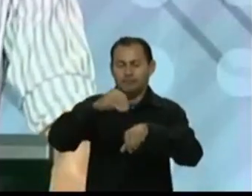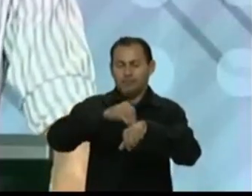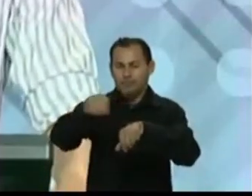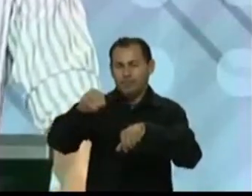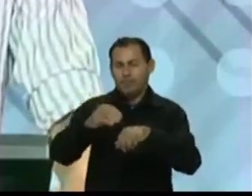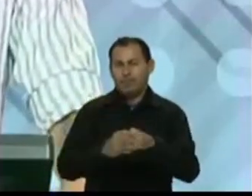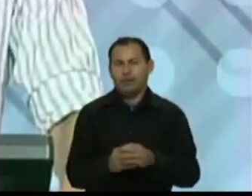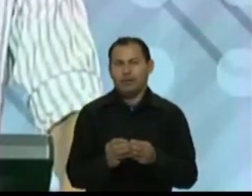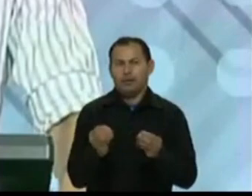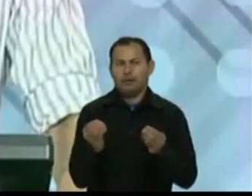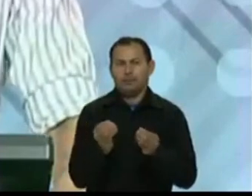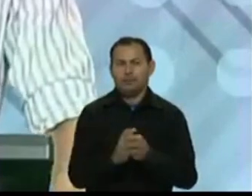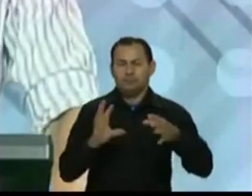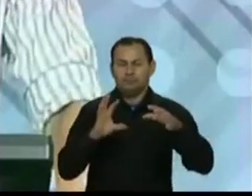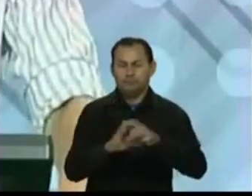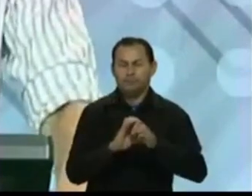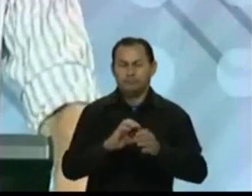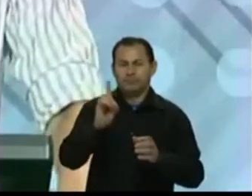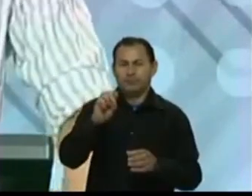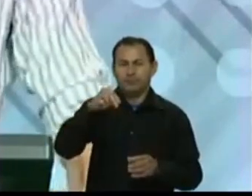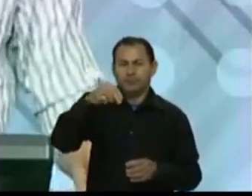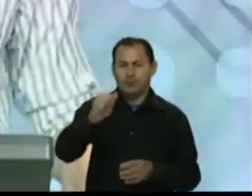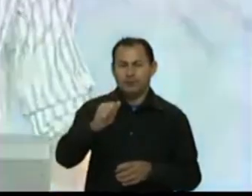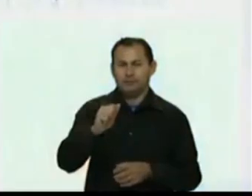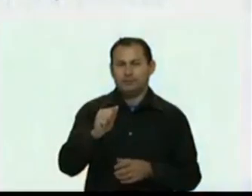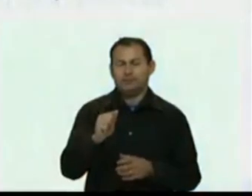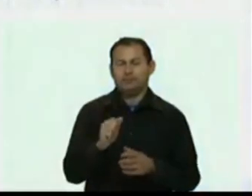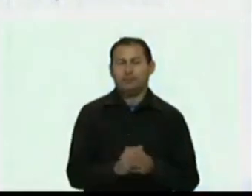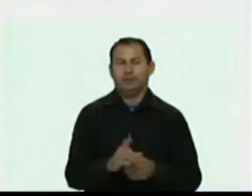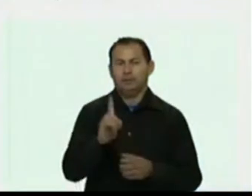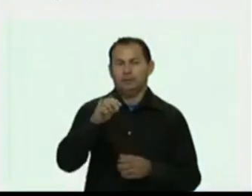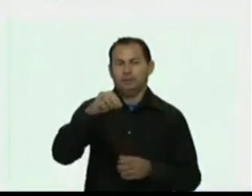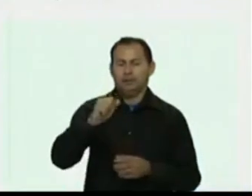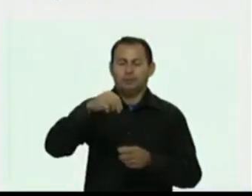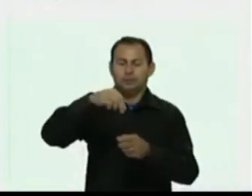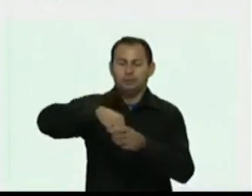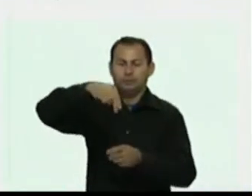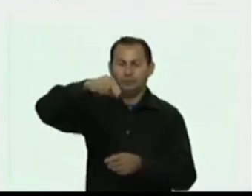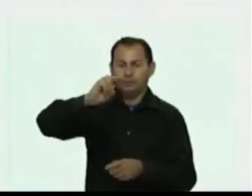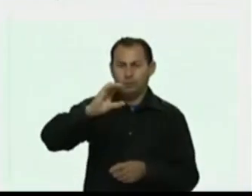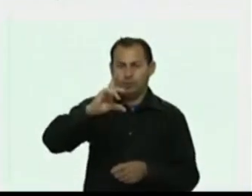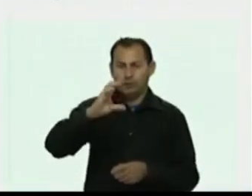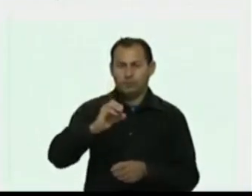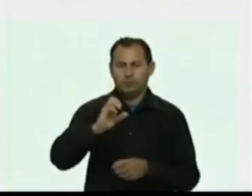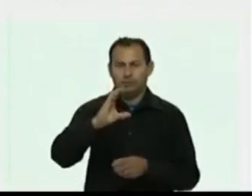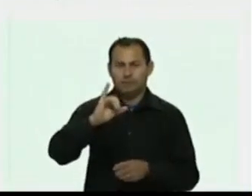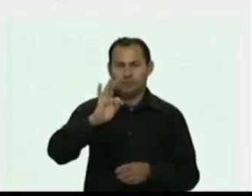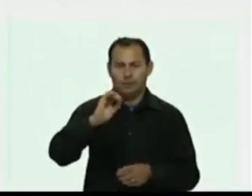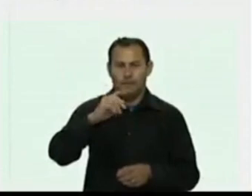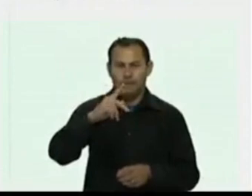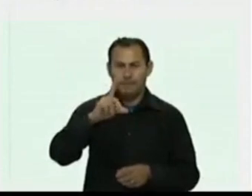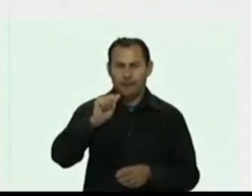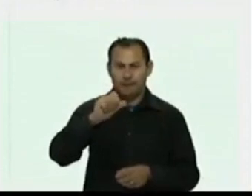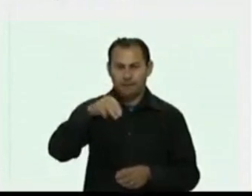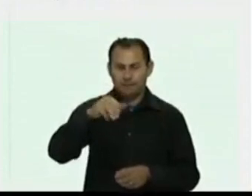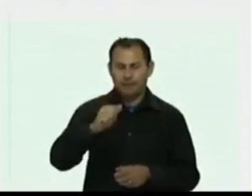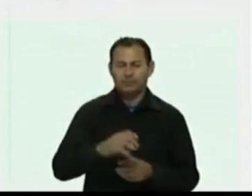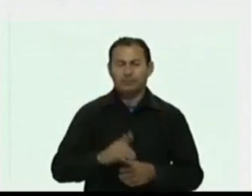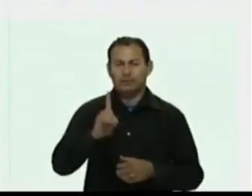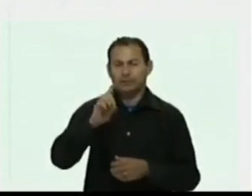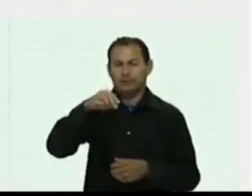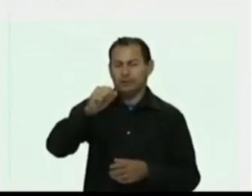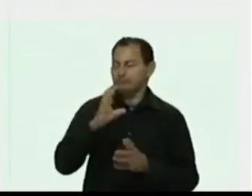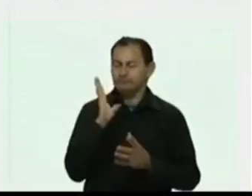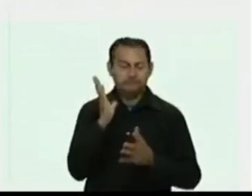transmissão, né, essa ligação do DNA, do DNA no núcleo com o citoplasma. Então, o DNA não